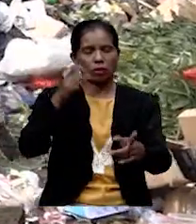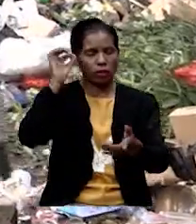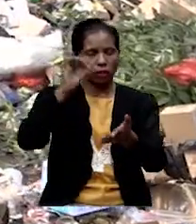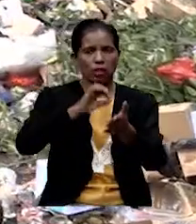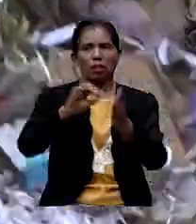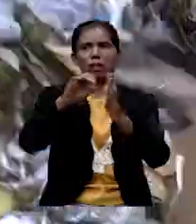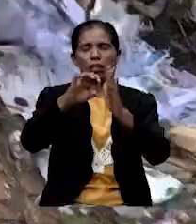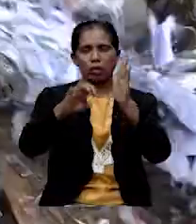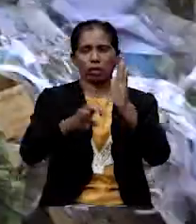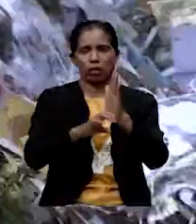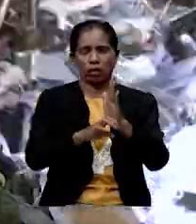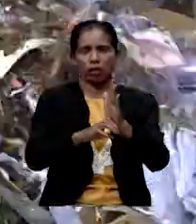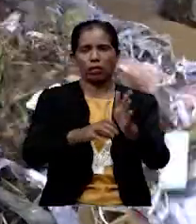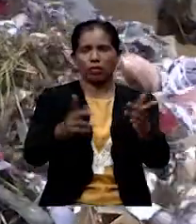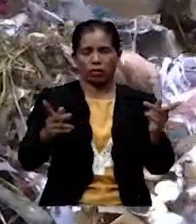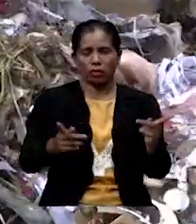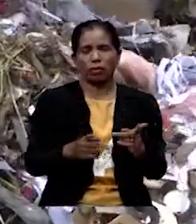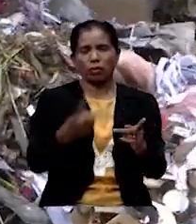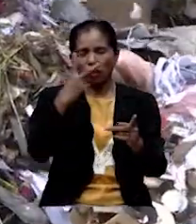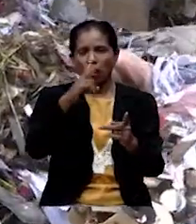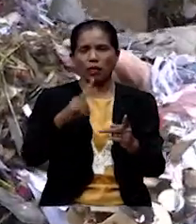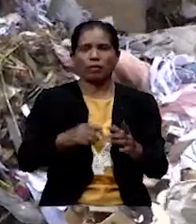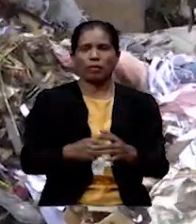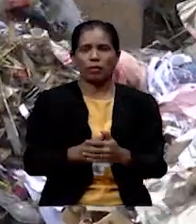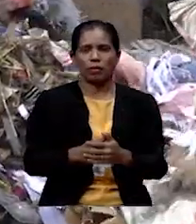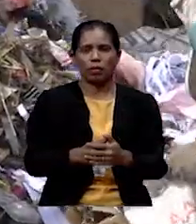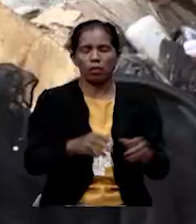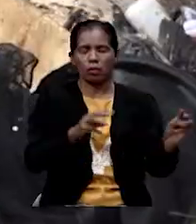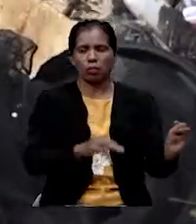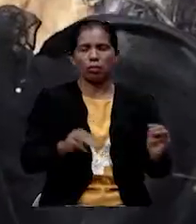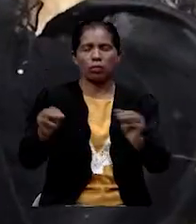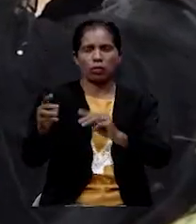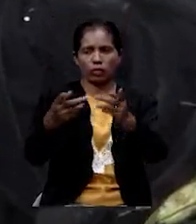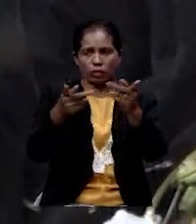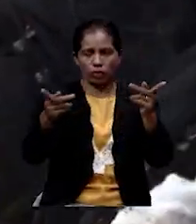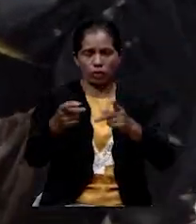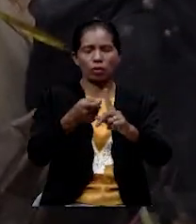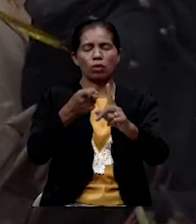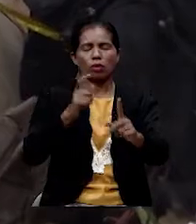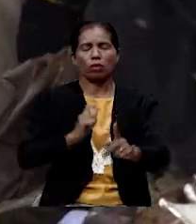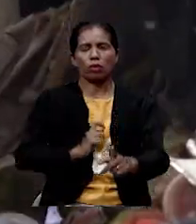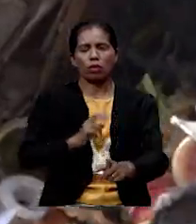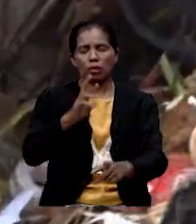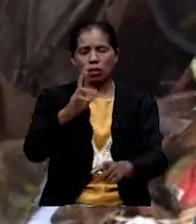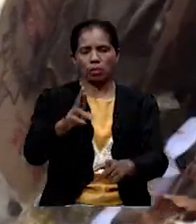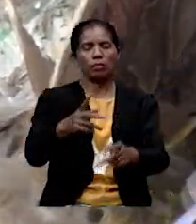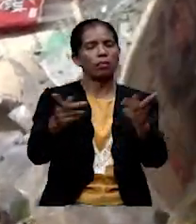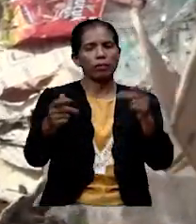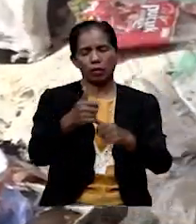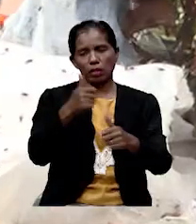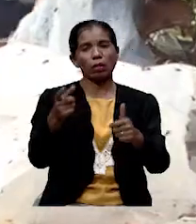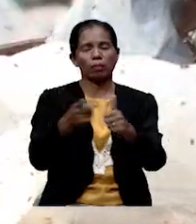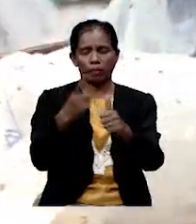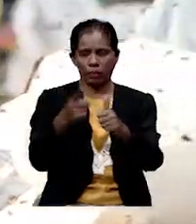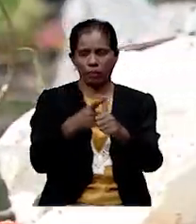Estado, ambiental, niam pra atuare. Hare muda ona fatin, husi tibar ba ia fatin seluk. Ne primeiro,